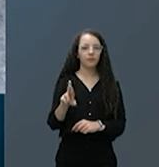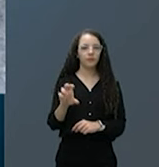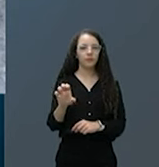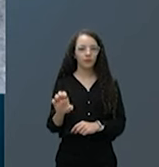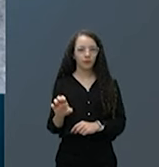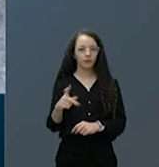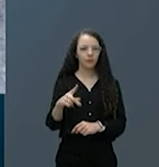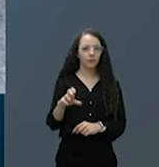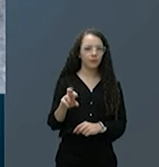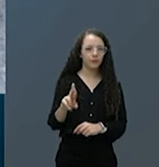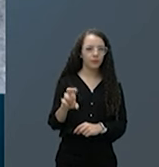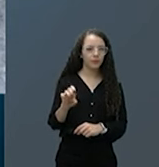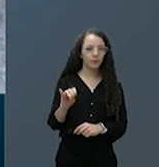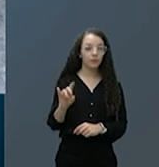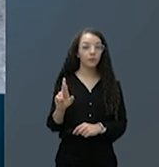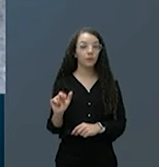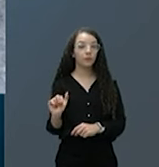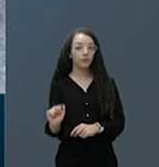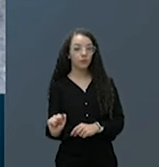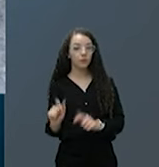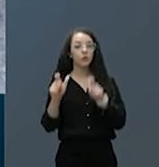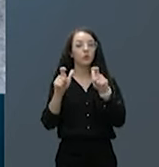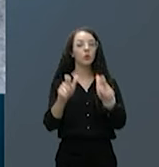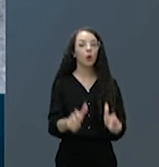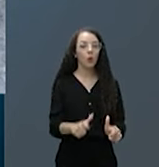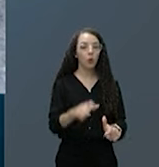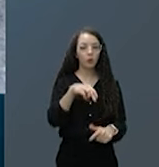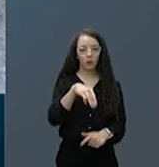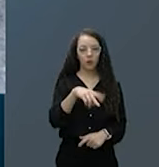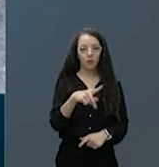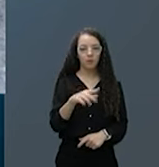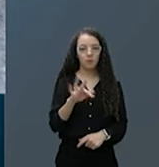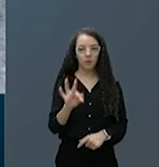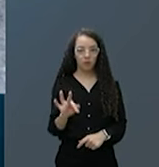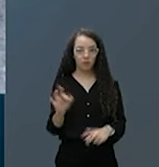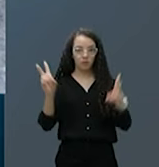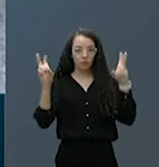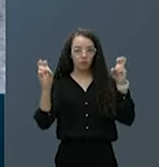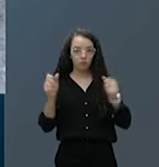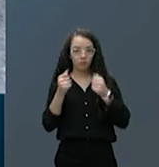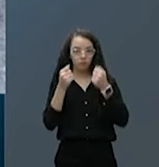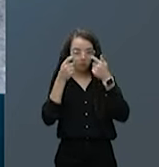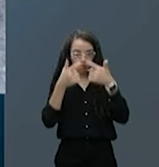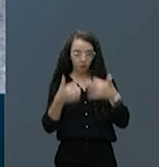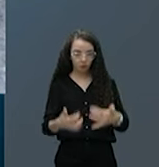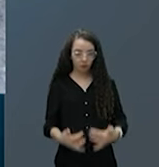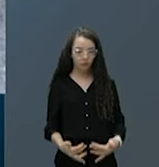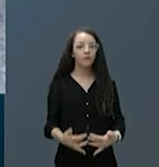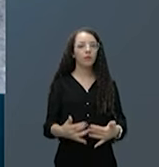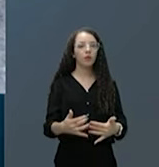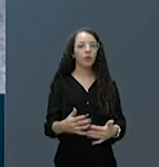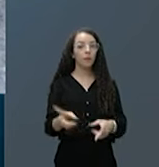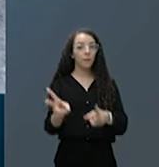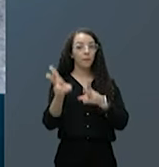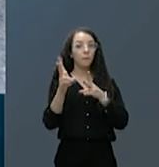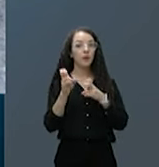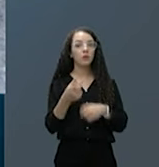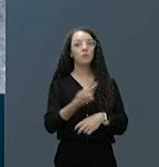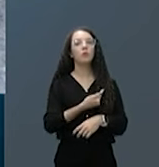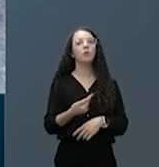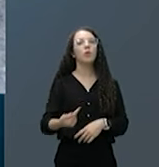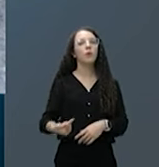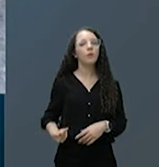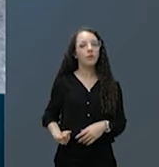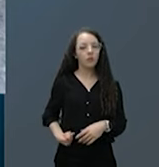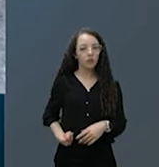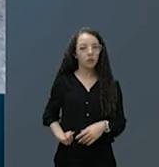onde o MPF diz o seguinte, a bem da verdade, percebe-se que o governador Cláudio Castro, em sua fala,